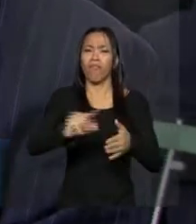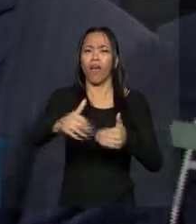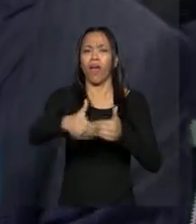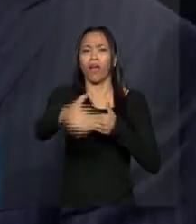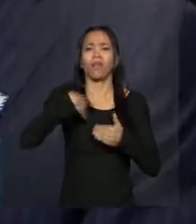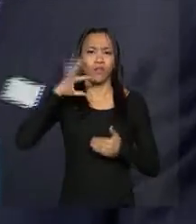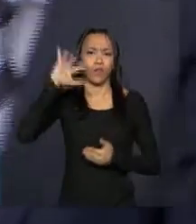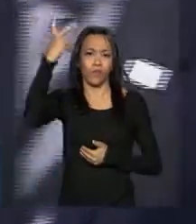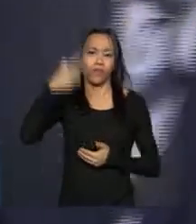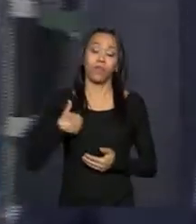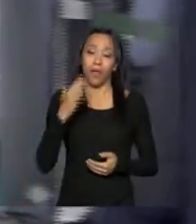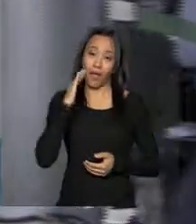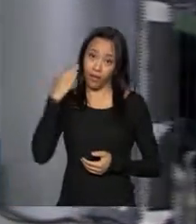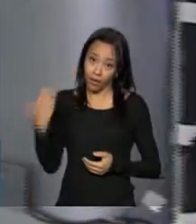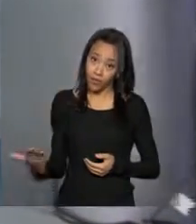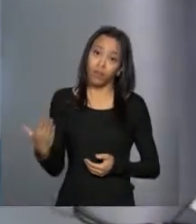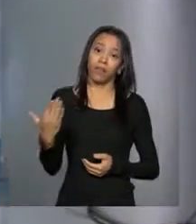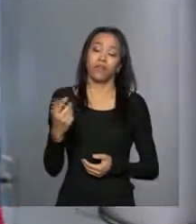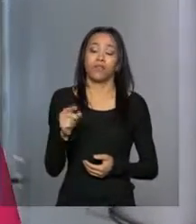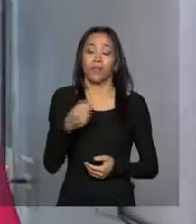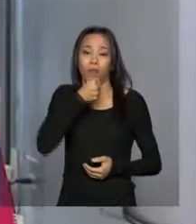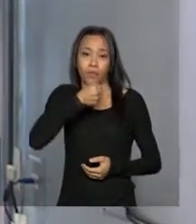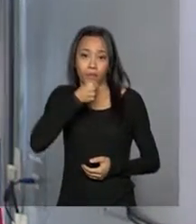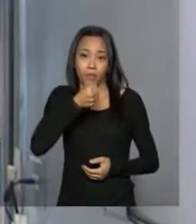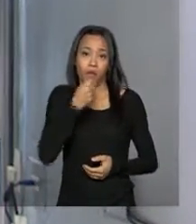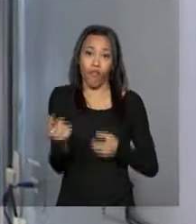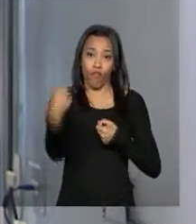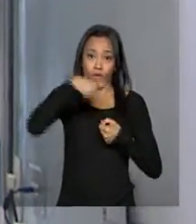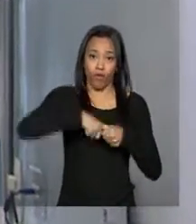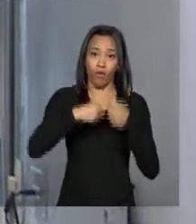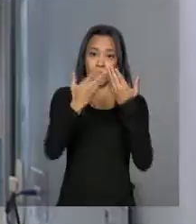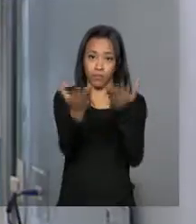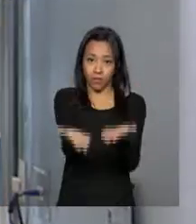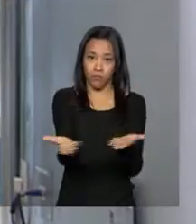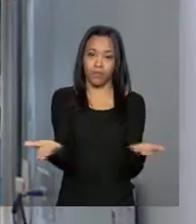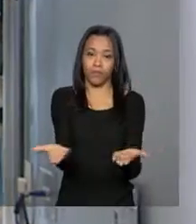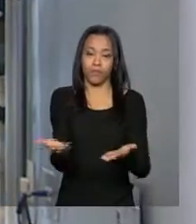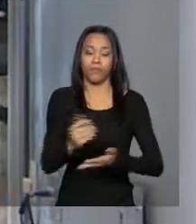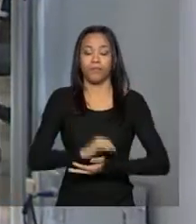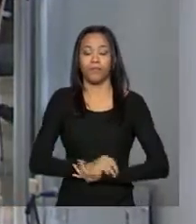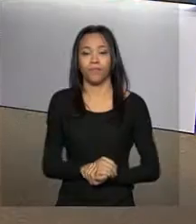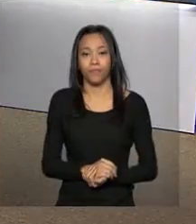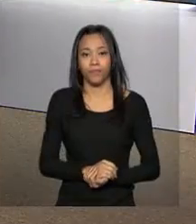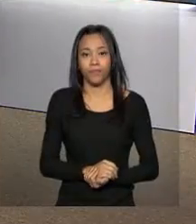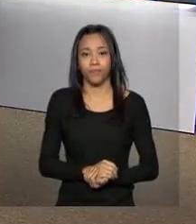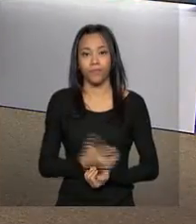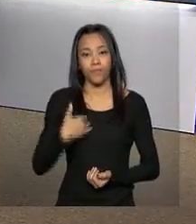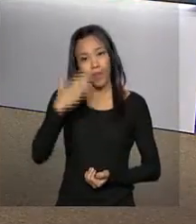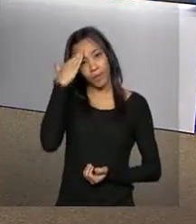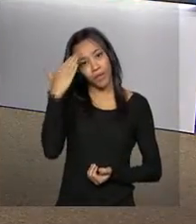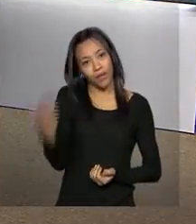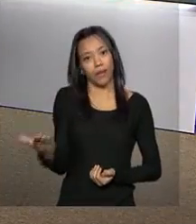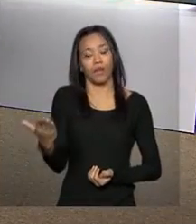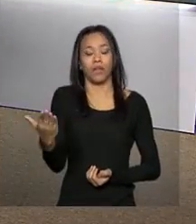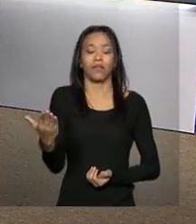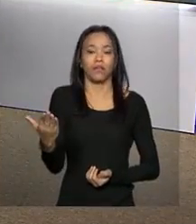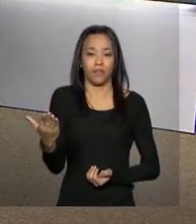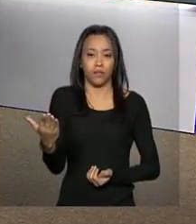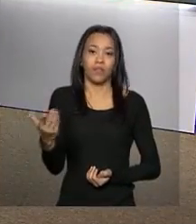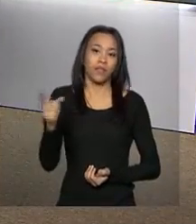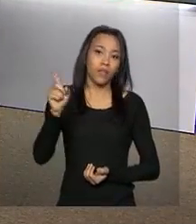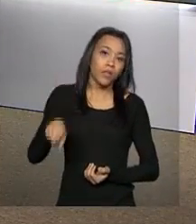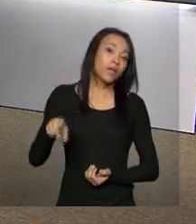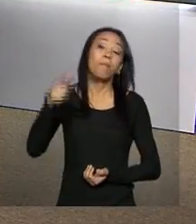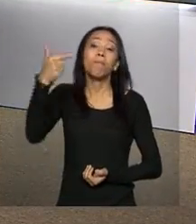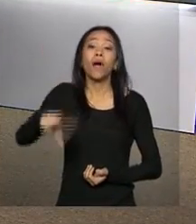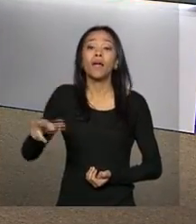ok, agradeço pela participação ao vivo. Voltamos com você aí no estúdio, Daniele. Obrigada, Ana Gabriela. Ana Gabriela que trouxe aí